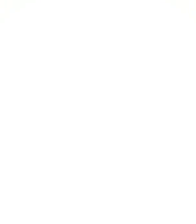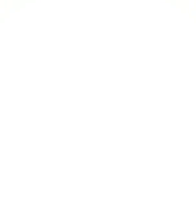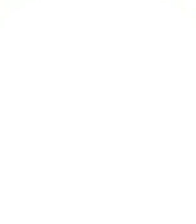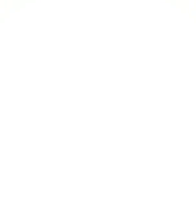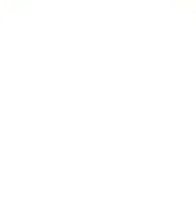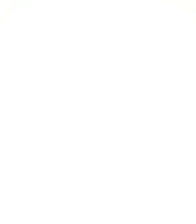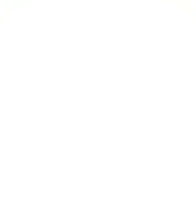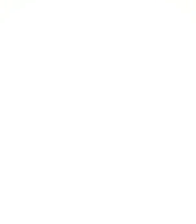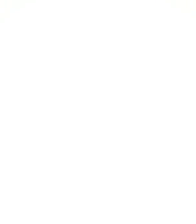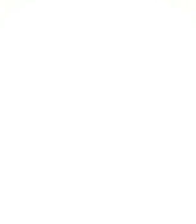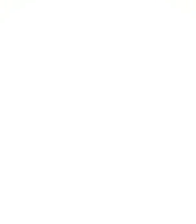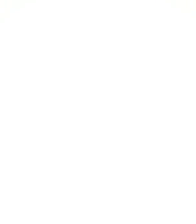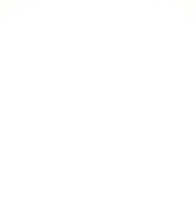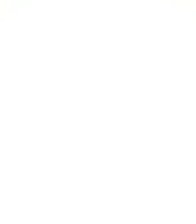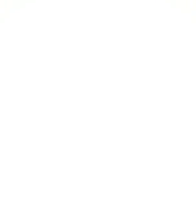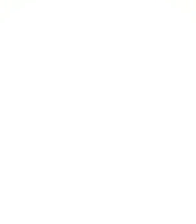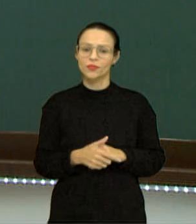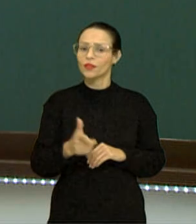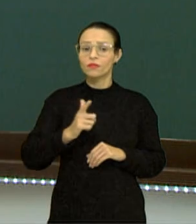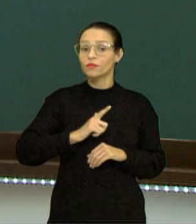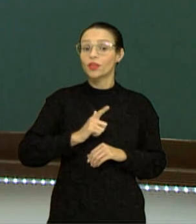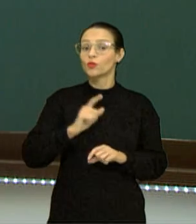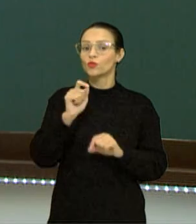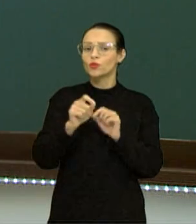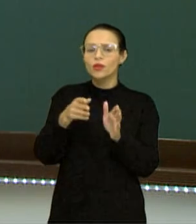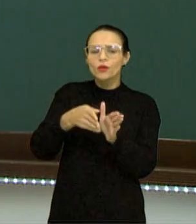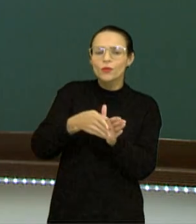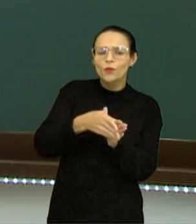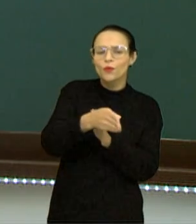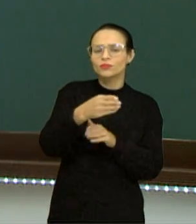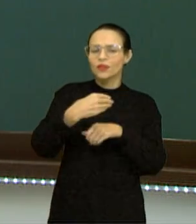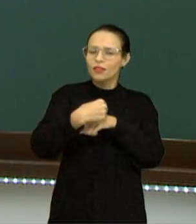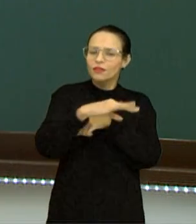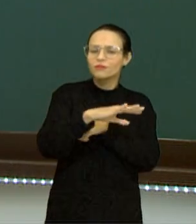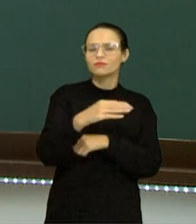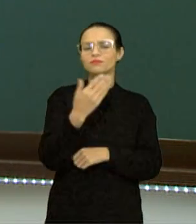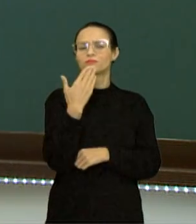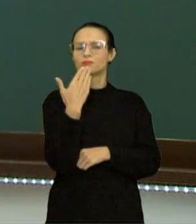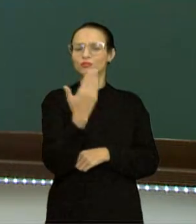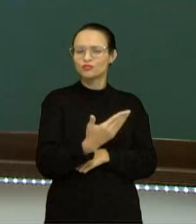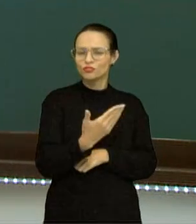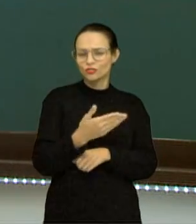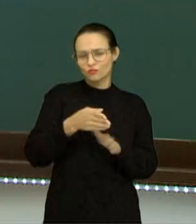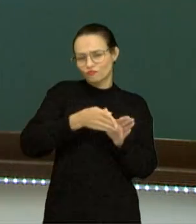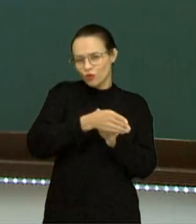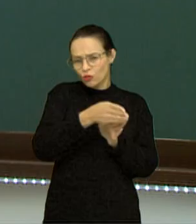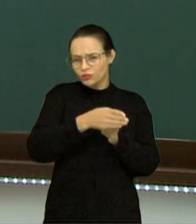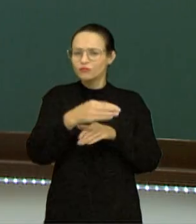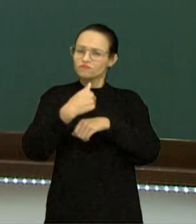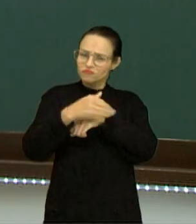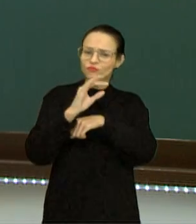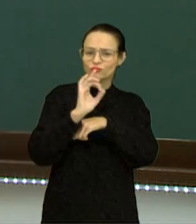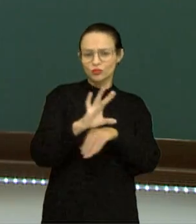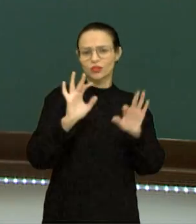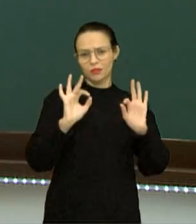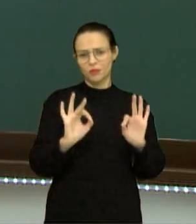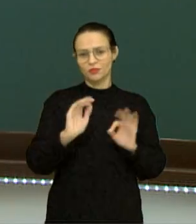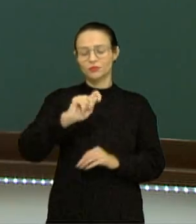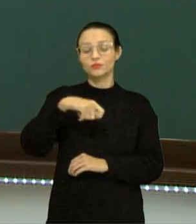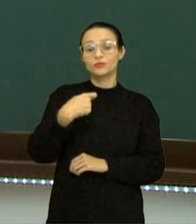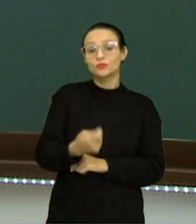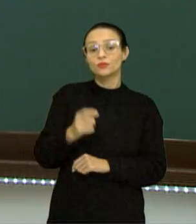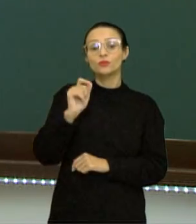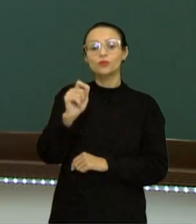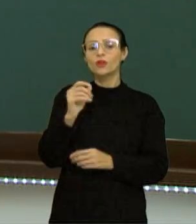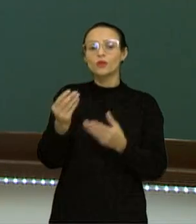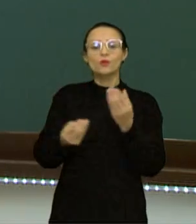nós temos aqui algo sendo sugerido ao leitor, um pedido, um conselho, uma dica mesmo a respeito